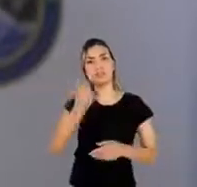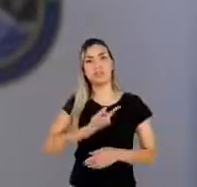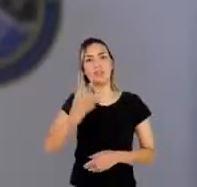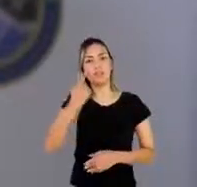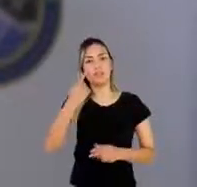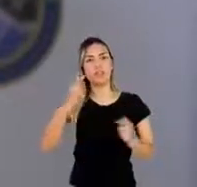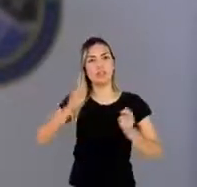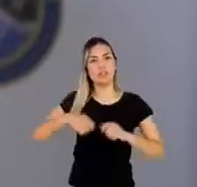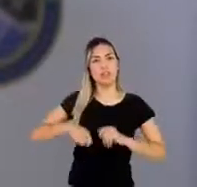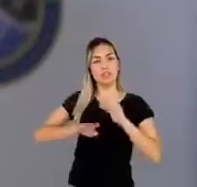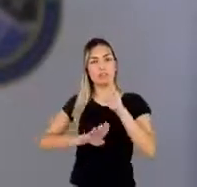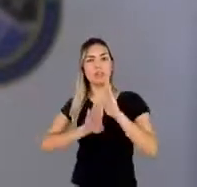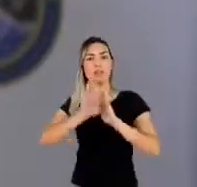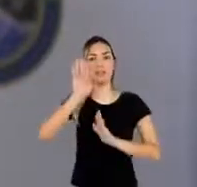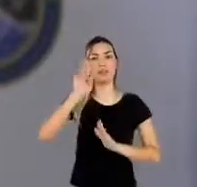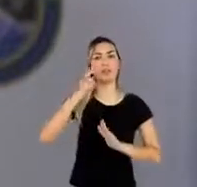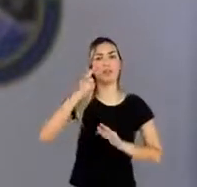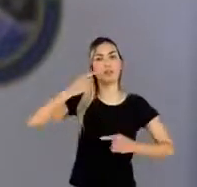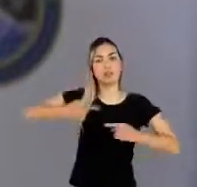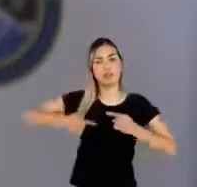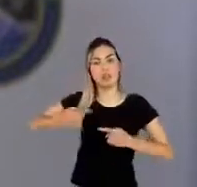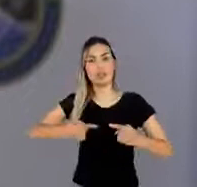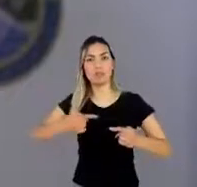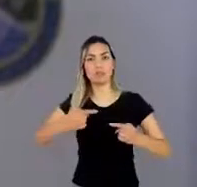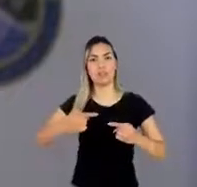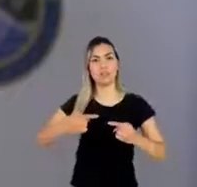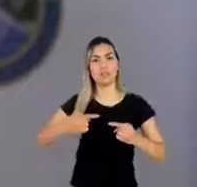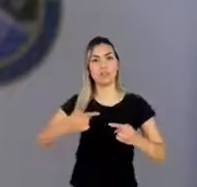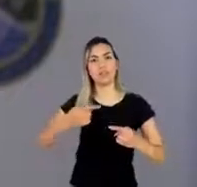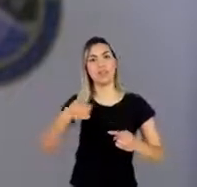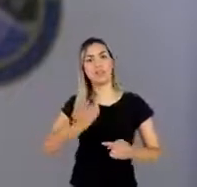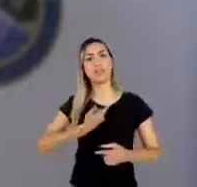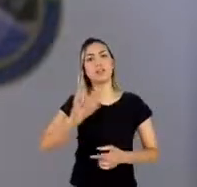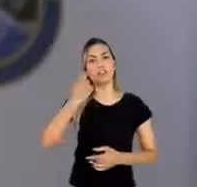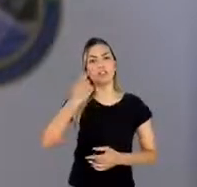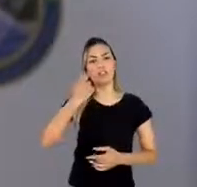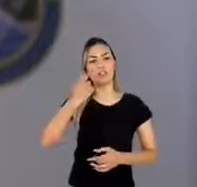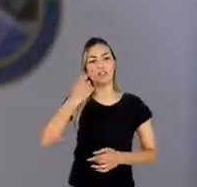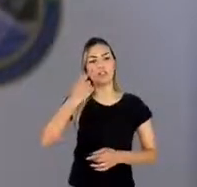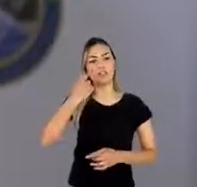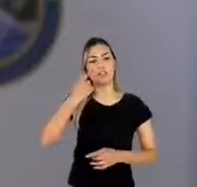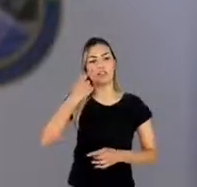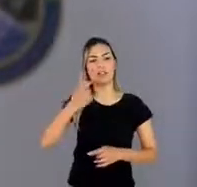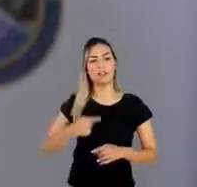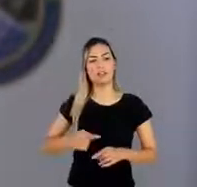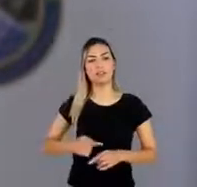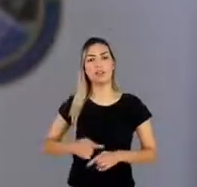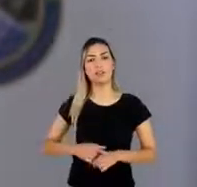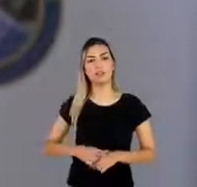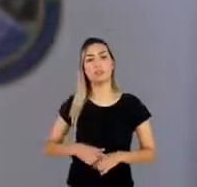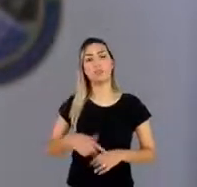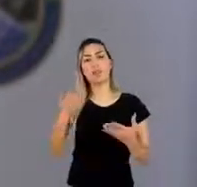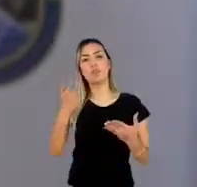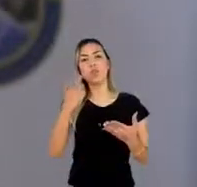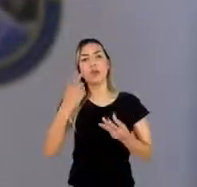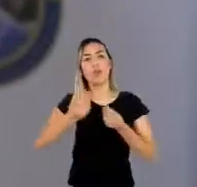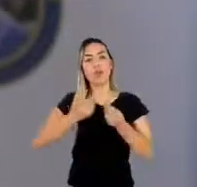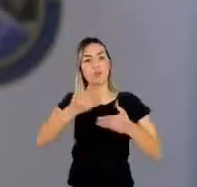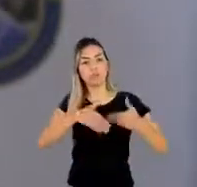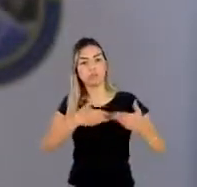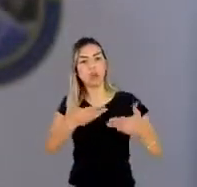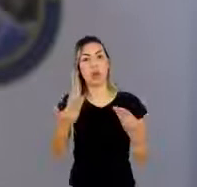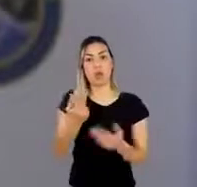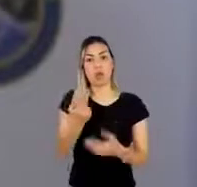discussões para esta transição posição que pode ser muito bem percebido na 26ª